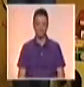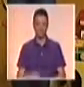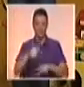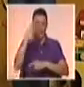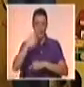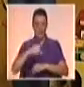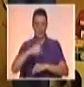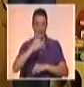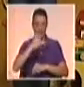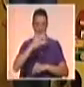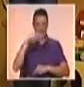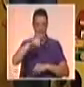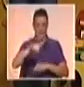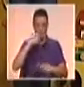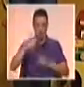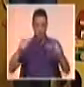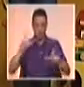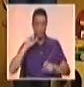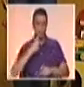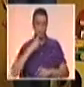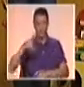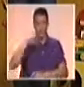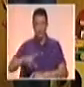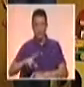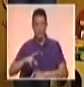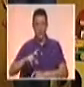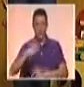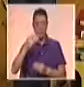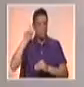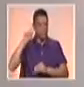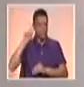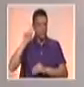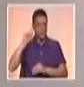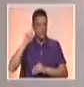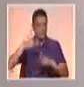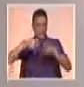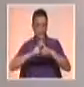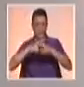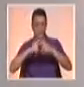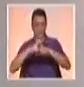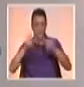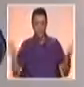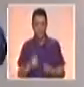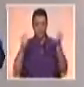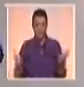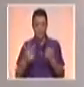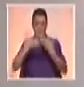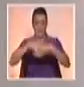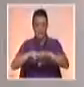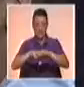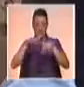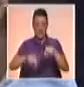Existem cerca de 27 mil pessoas surdas em Portugal, sendo fundamental a existência de ferramentas que promovam a integração